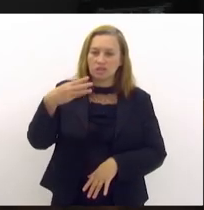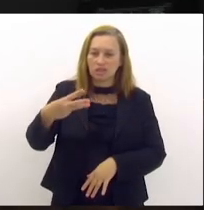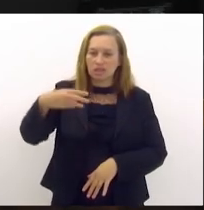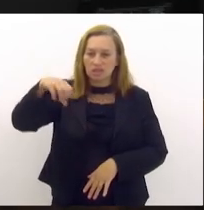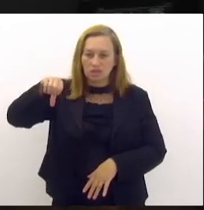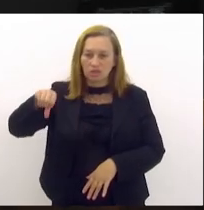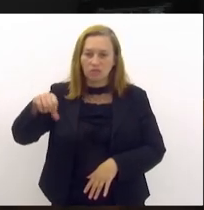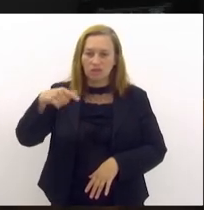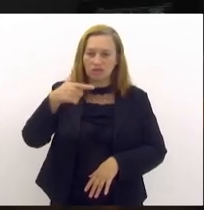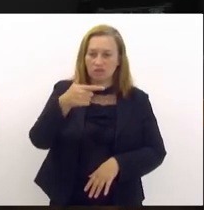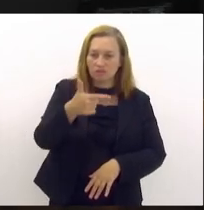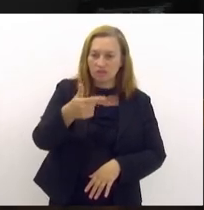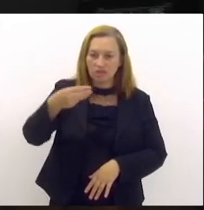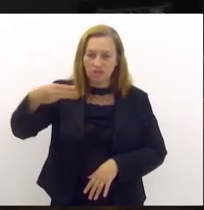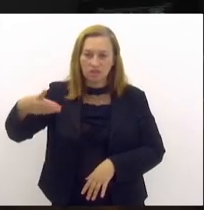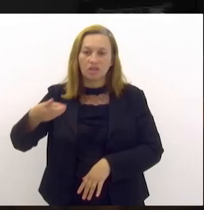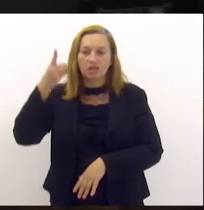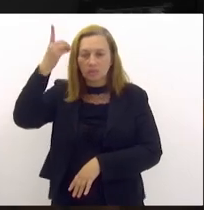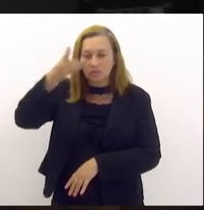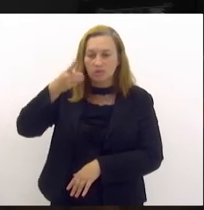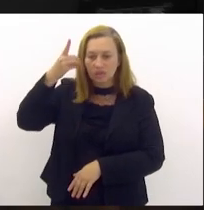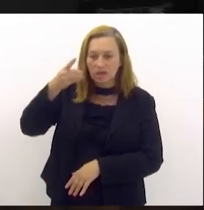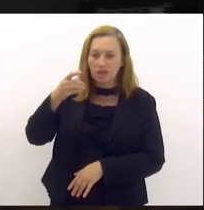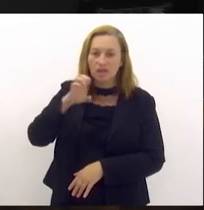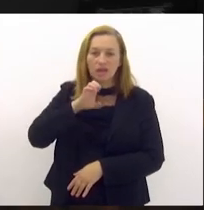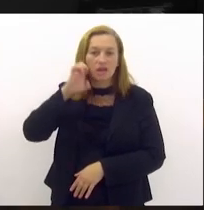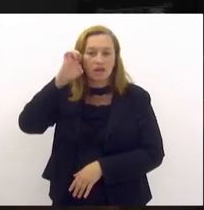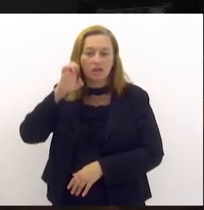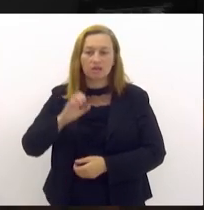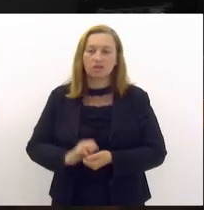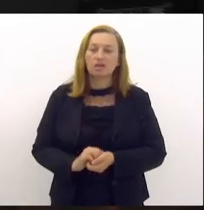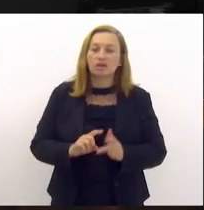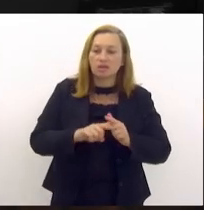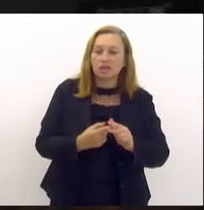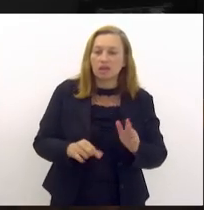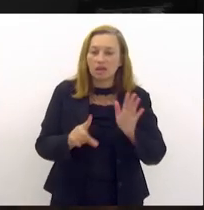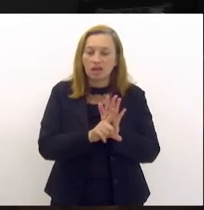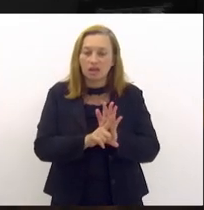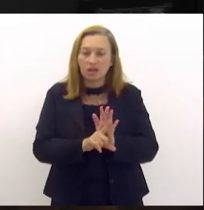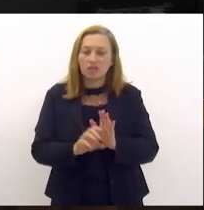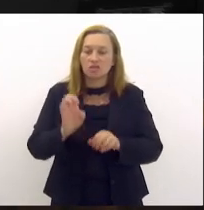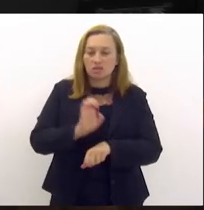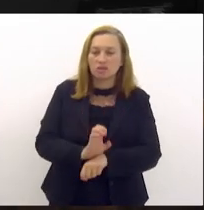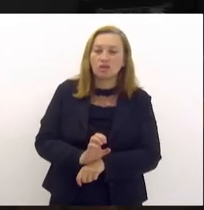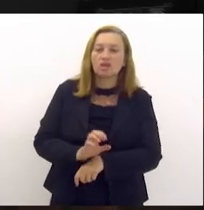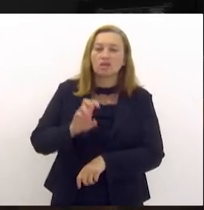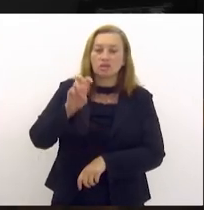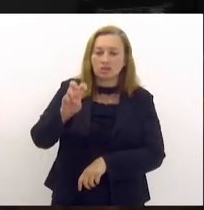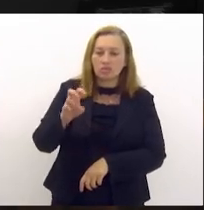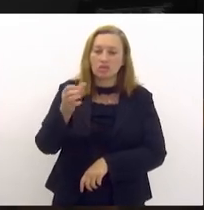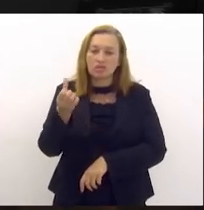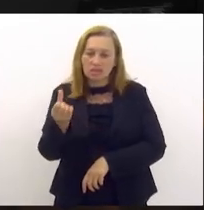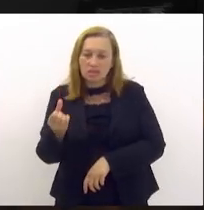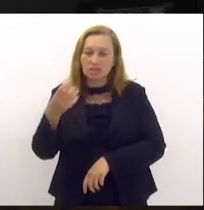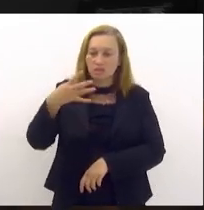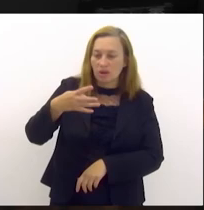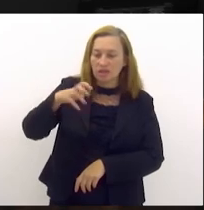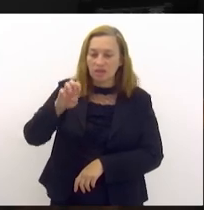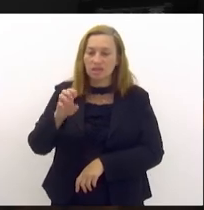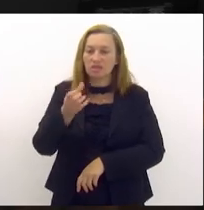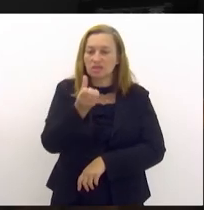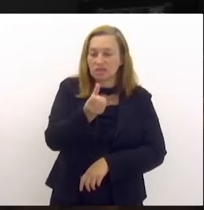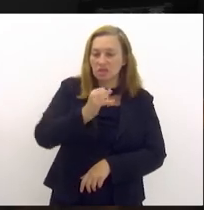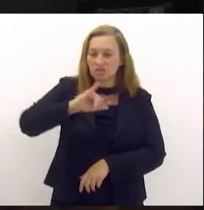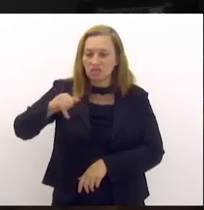de 23, de autoria da deputada Élica Takimoto, que altera a lei estadual 5.645, de 6 de janeiro